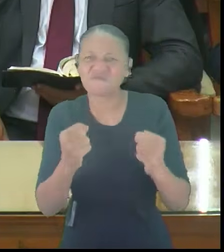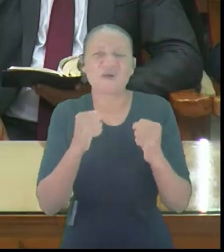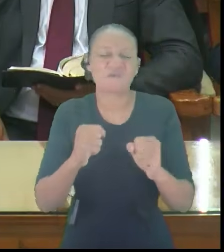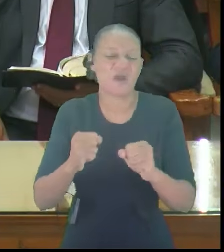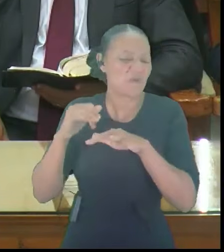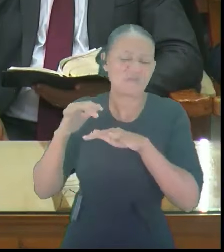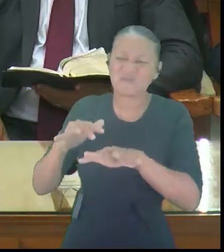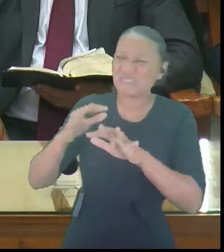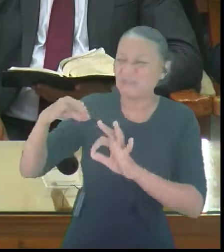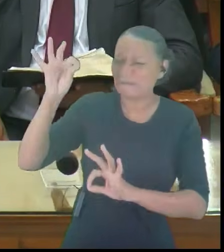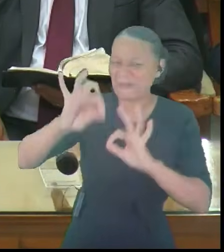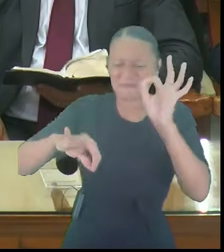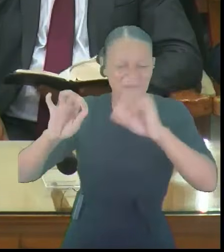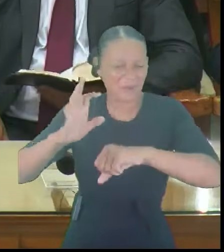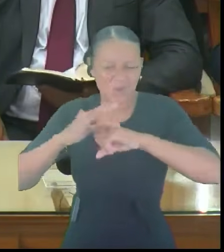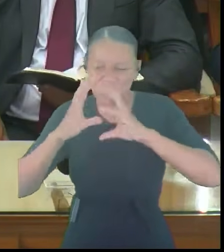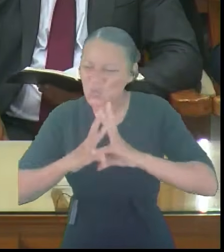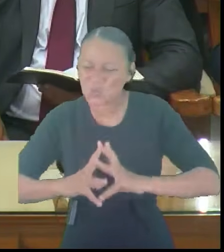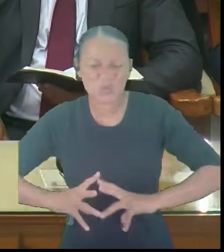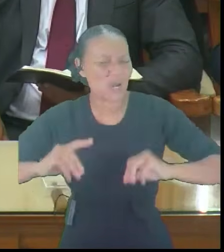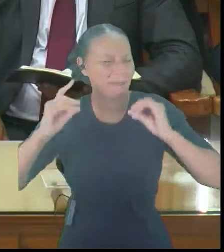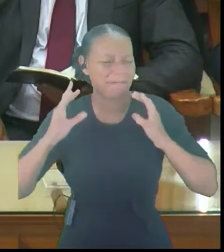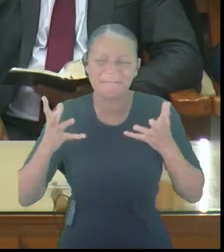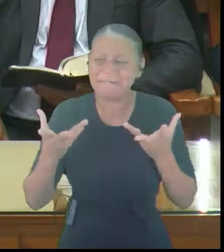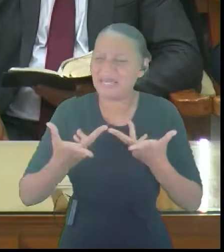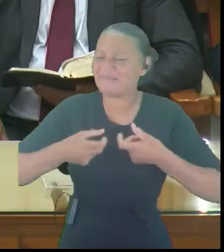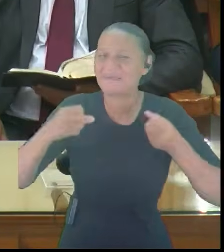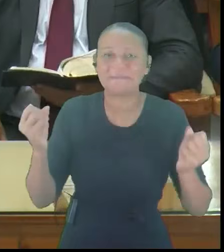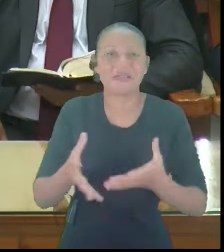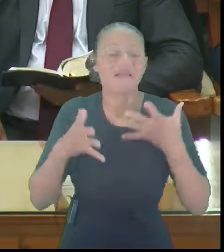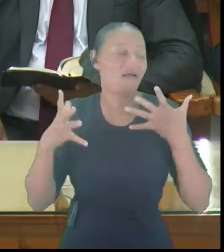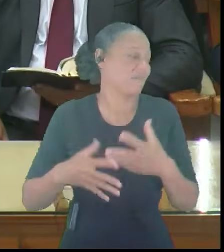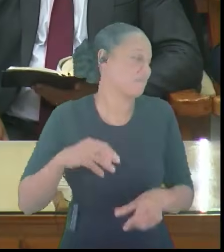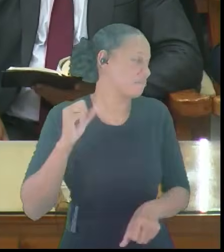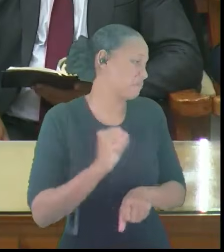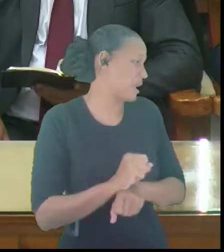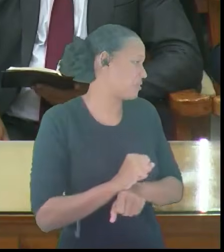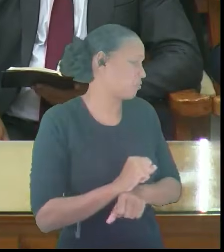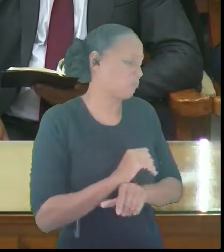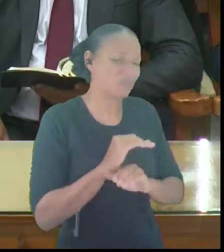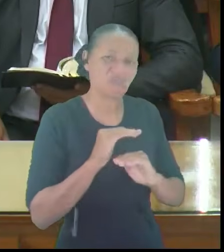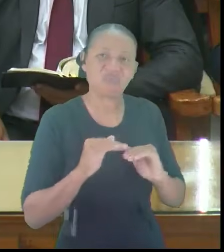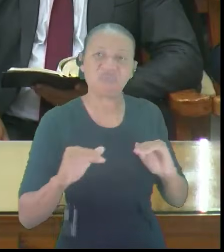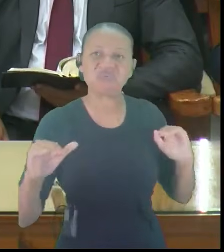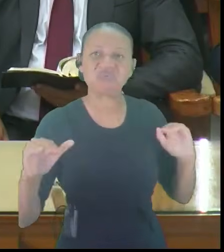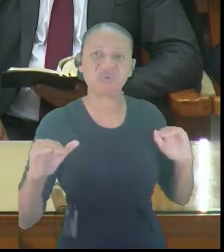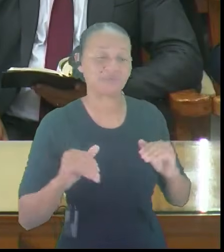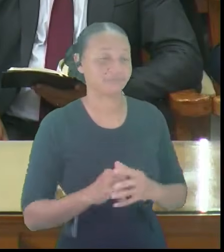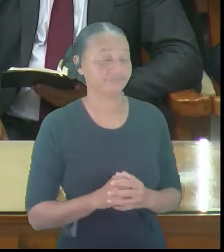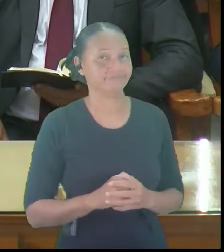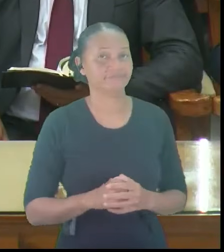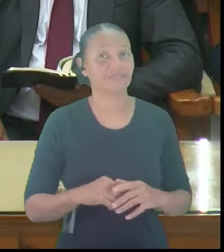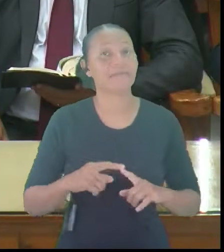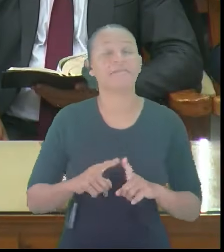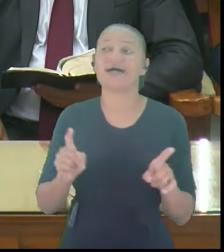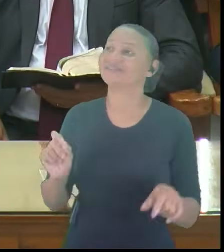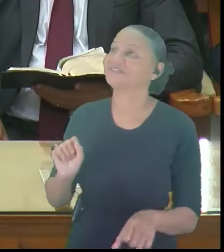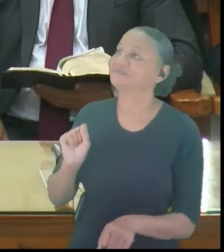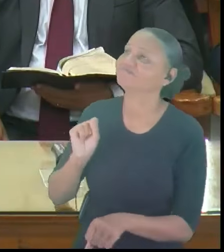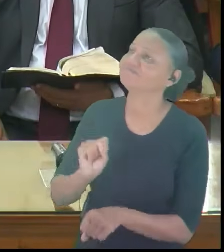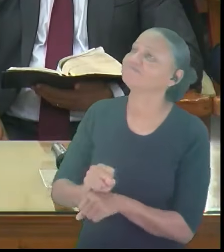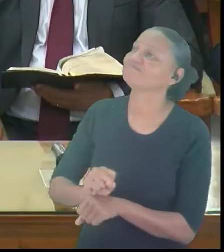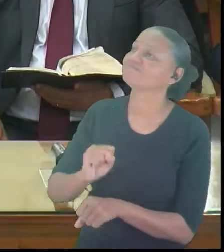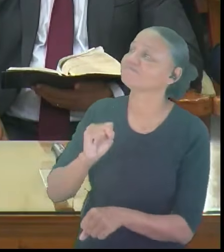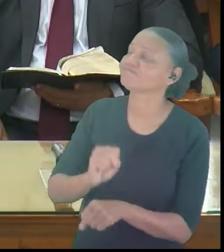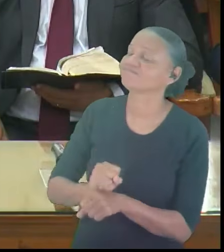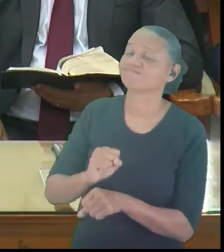movimentos do Espírito, curas, milagres, maravilhas. O azeite está parado. Mas nós estamos esperando